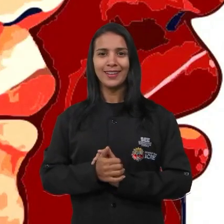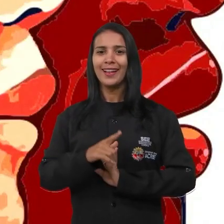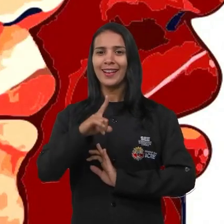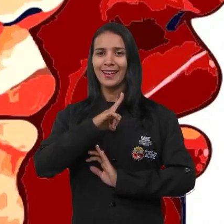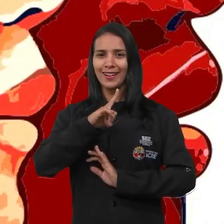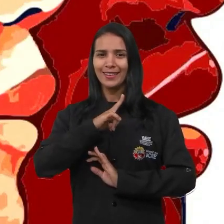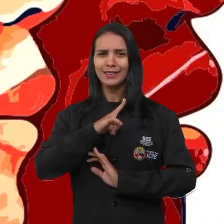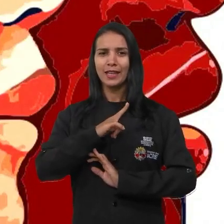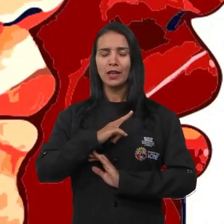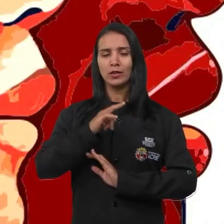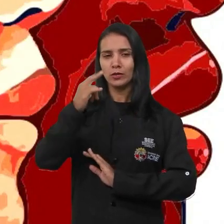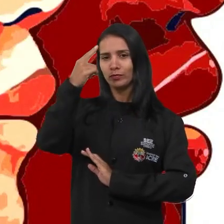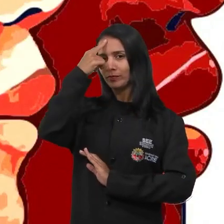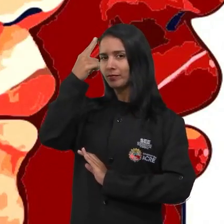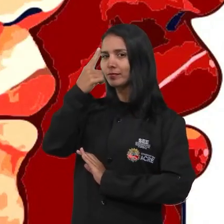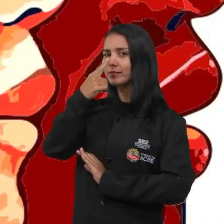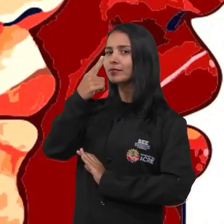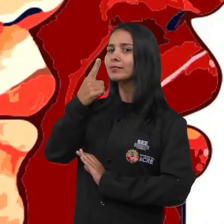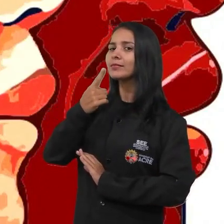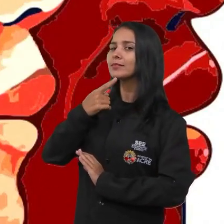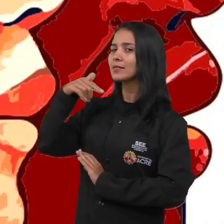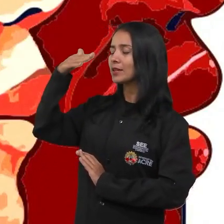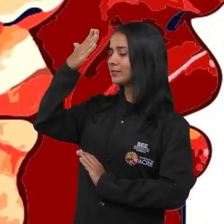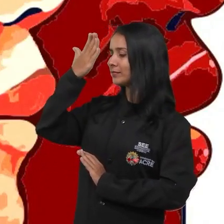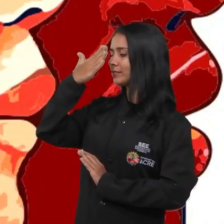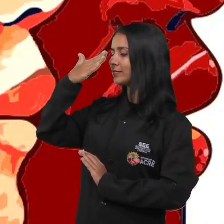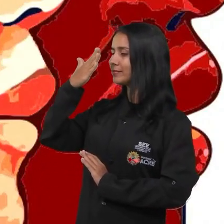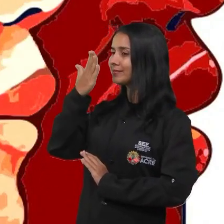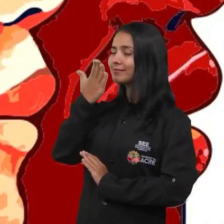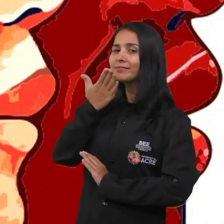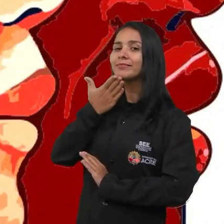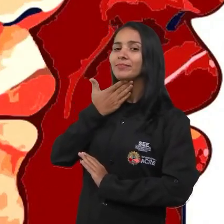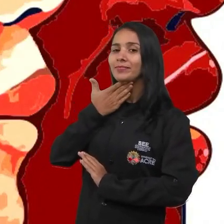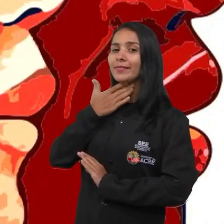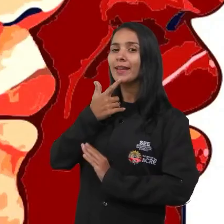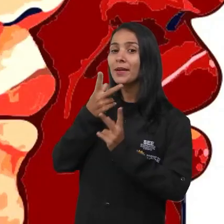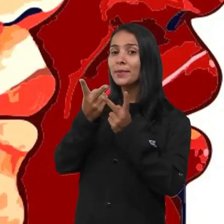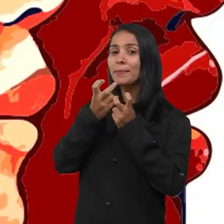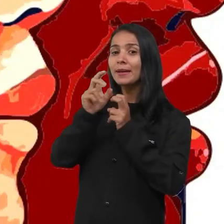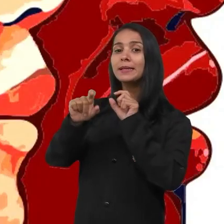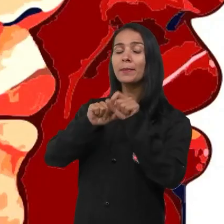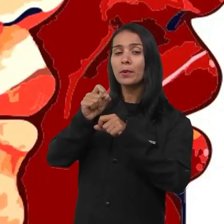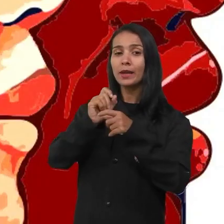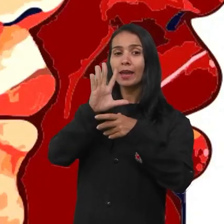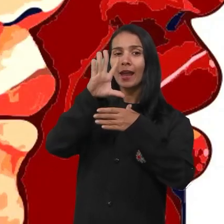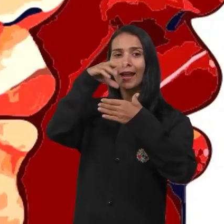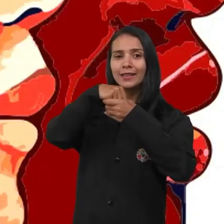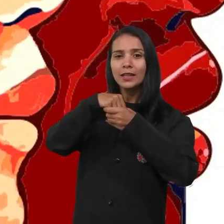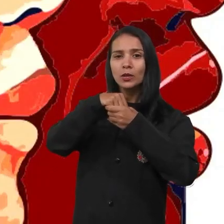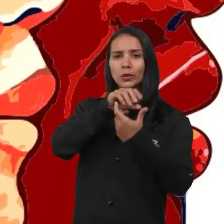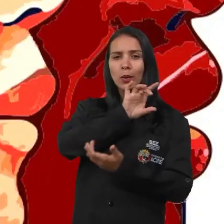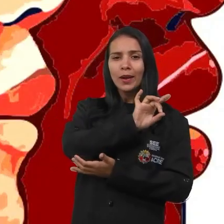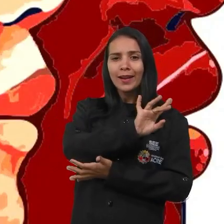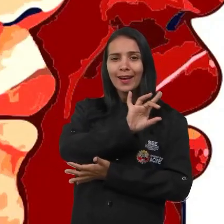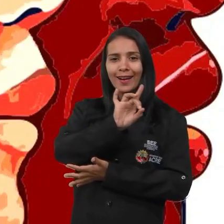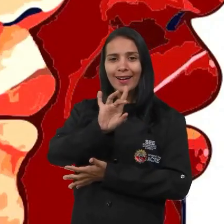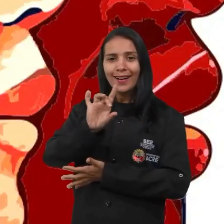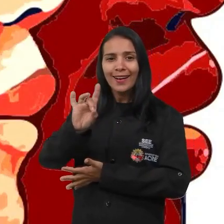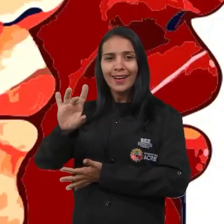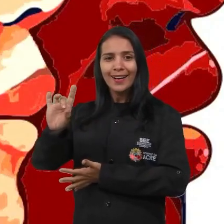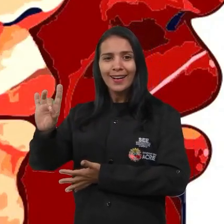aqui alguns rostos expostos, e a gente percebe dentro de cada uma dessas